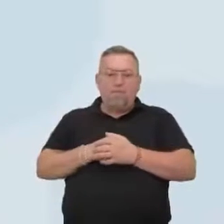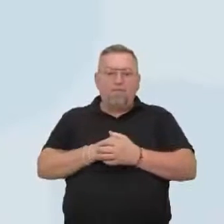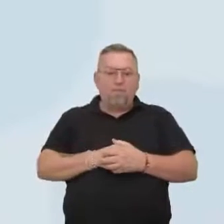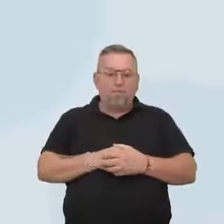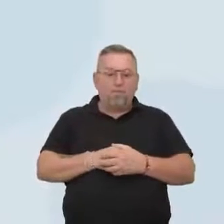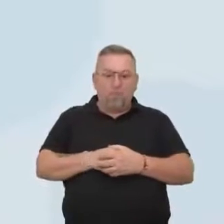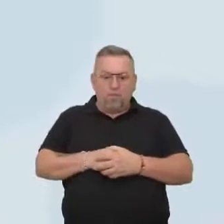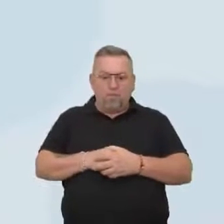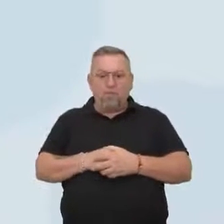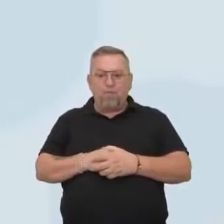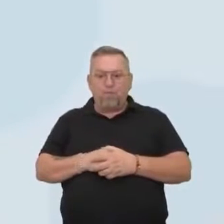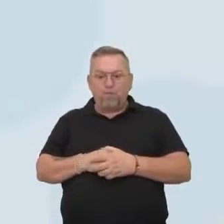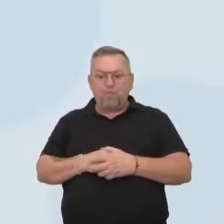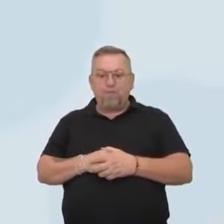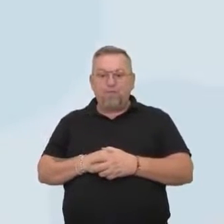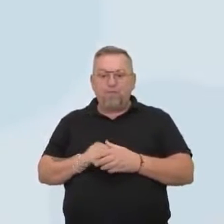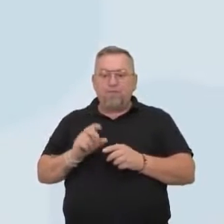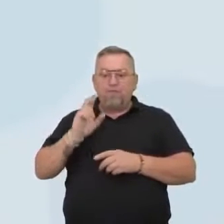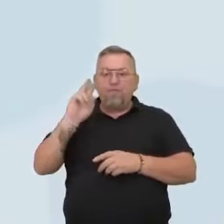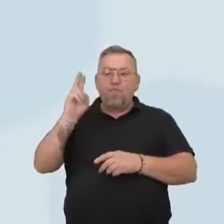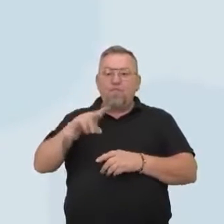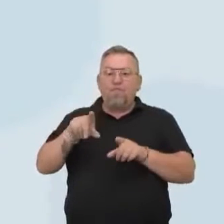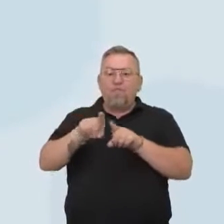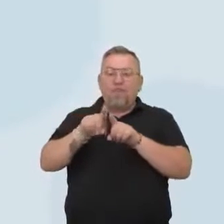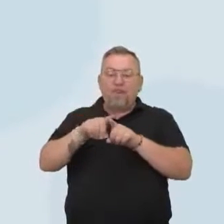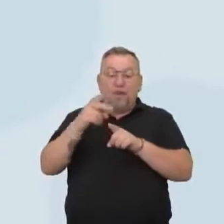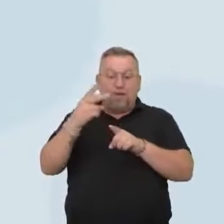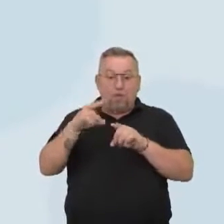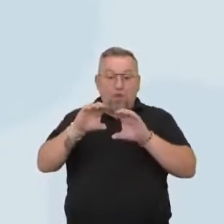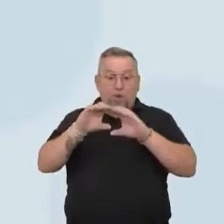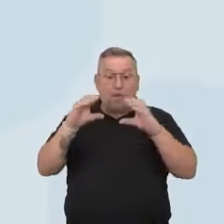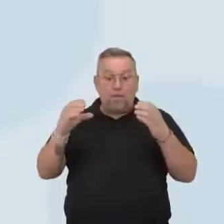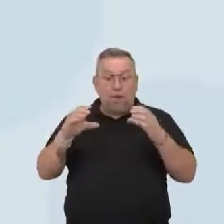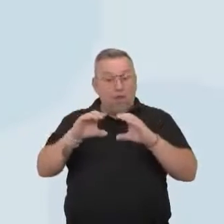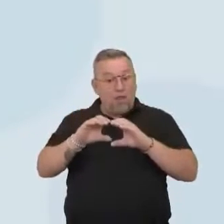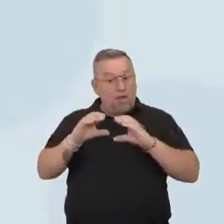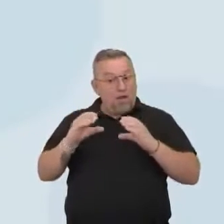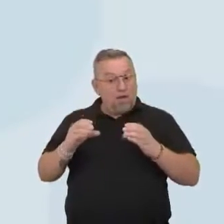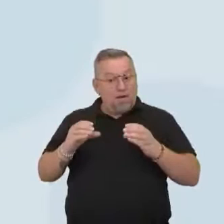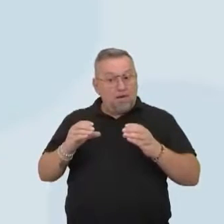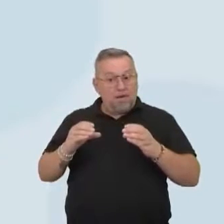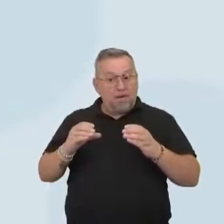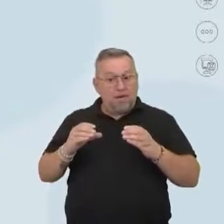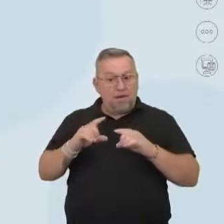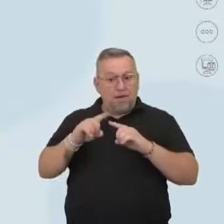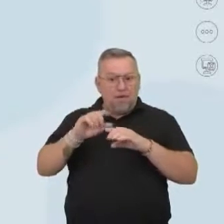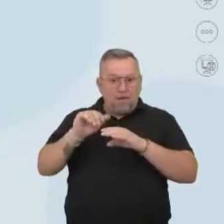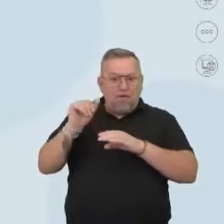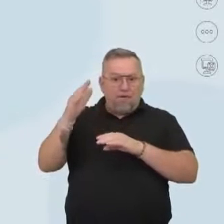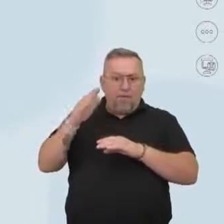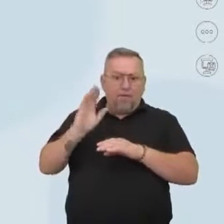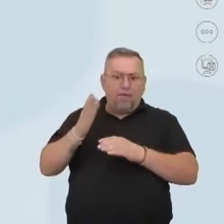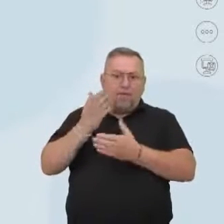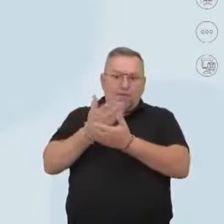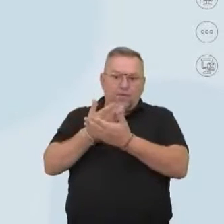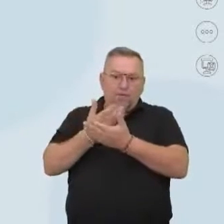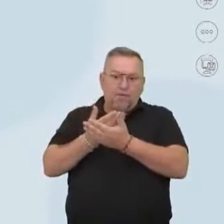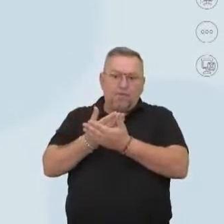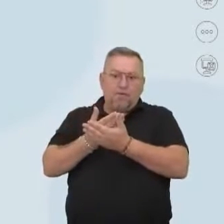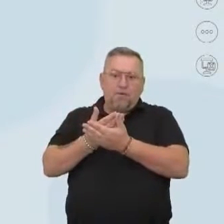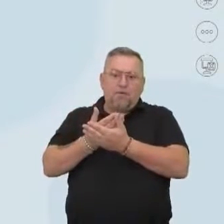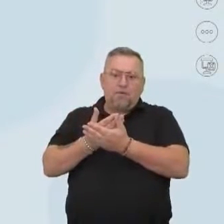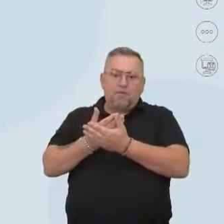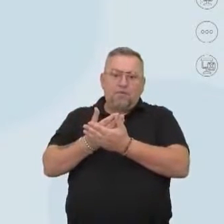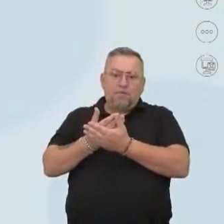Terra. Tá? A gente vai ter na verdade, duas camadas aí, né? Essa camada é a camada externa, a gente já estudou. Tá